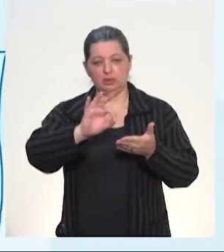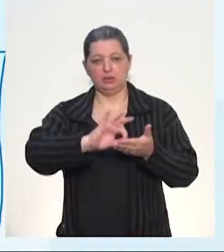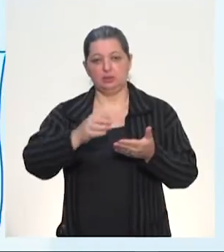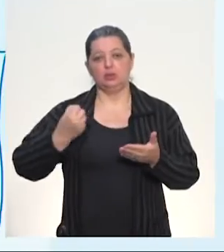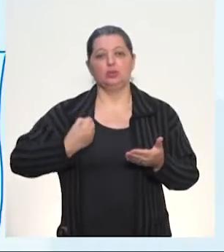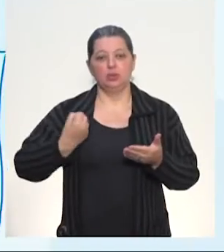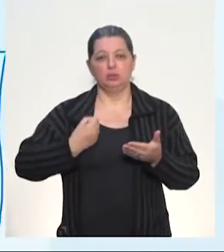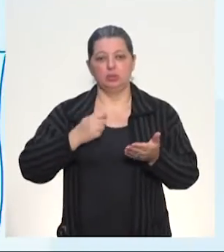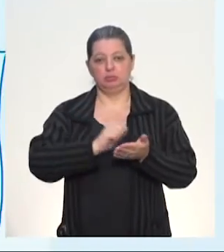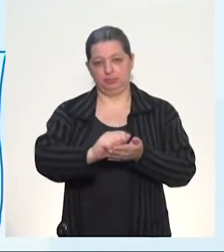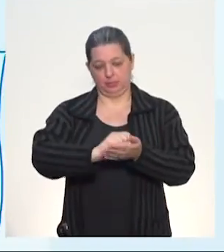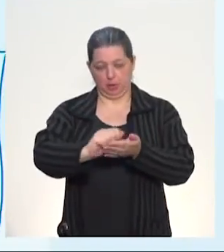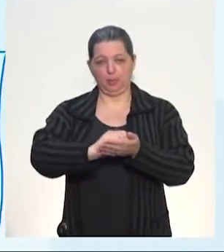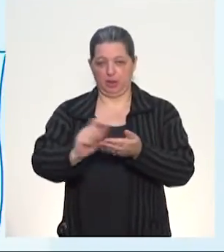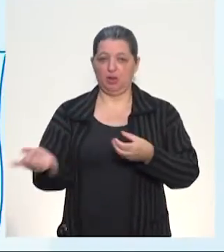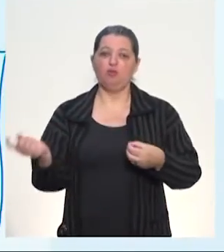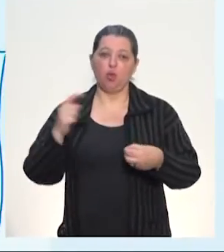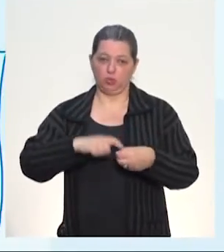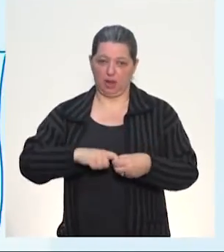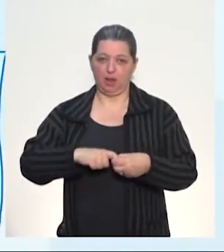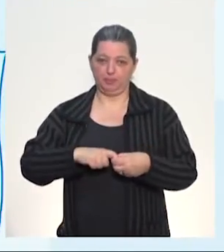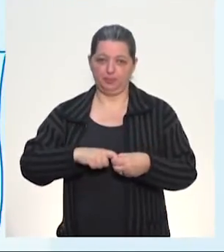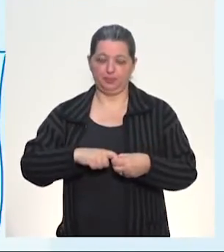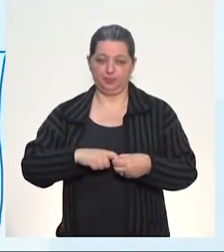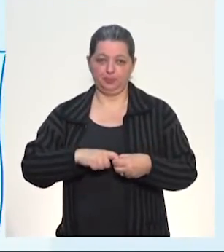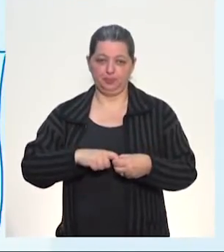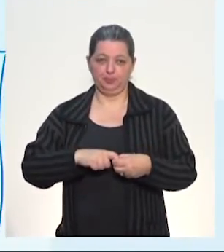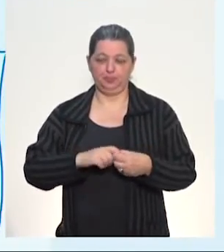vou dar uma apagadinha e vou voltar aqui, pessoal. Vamos lá.